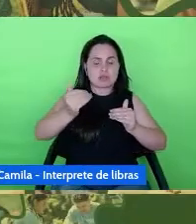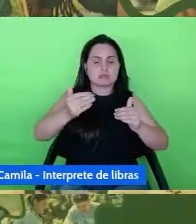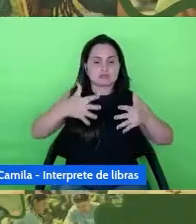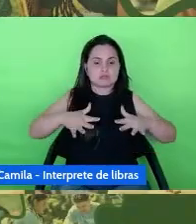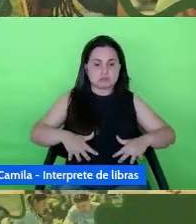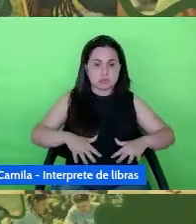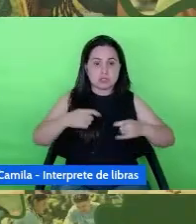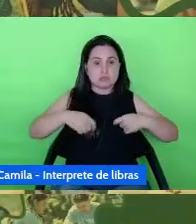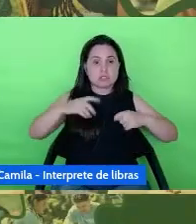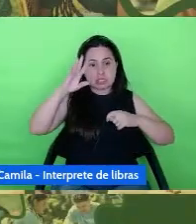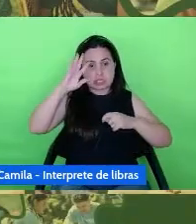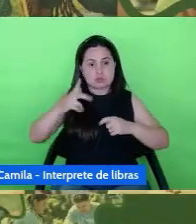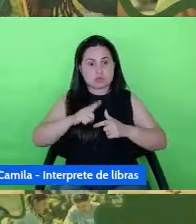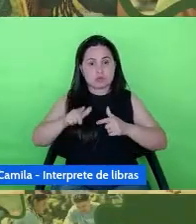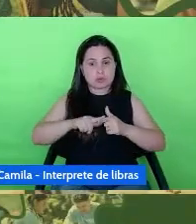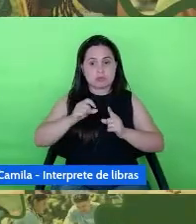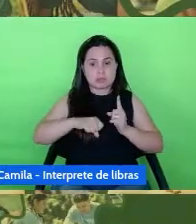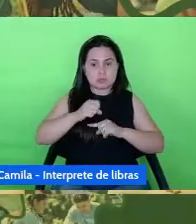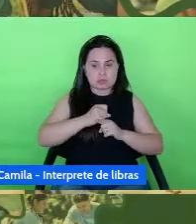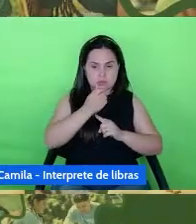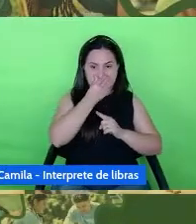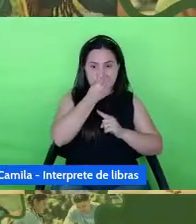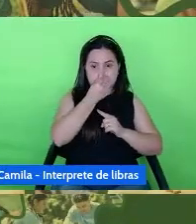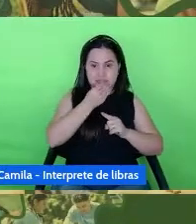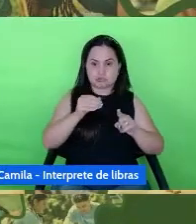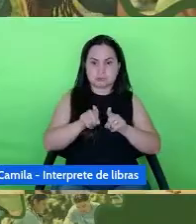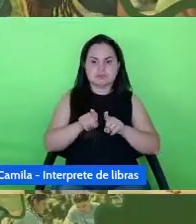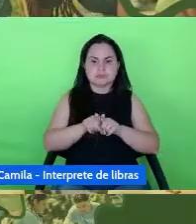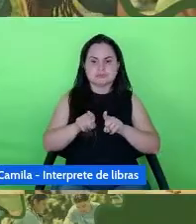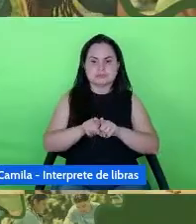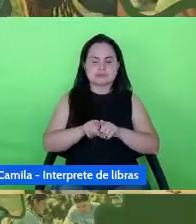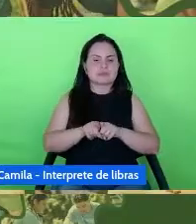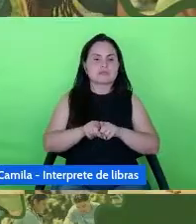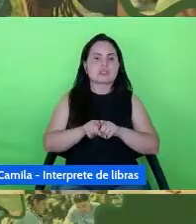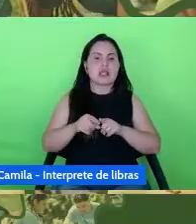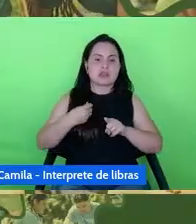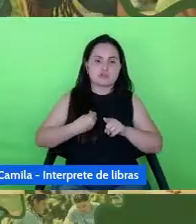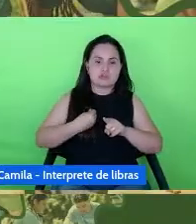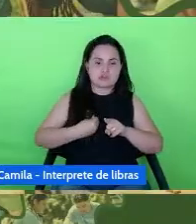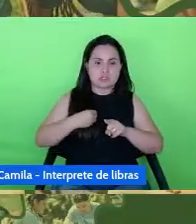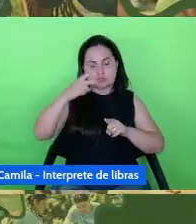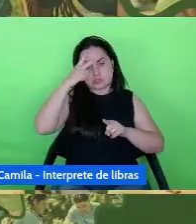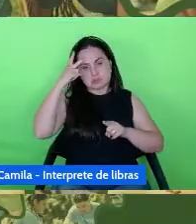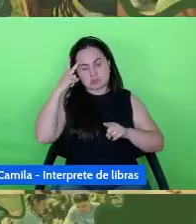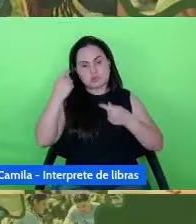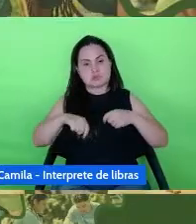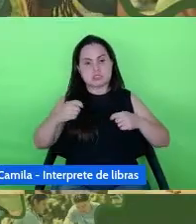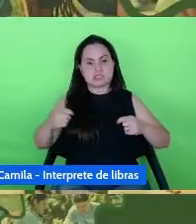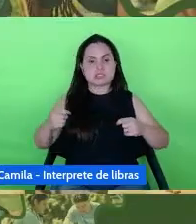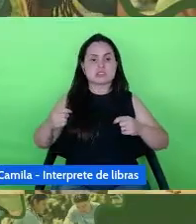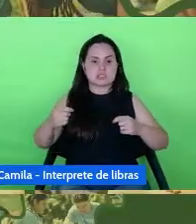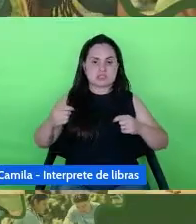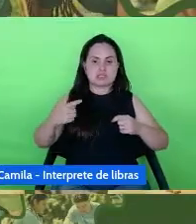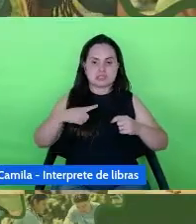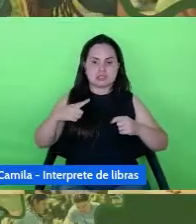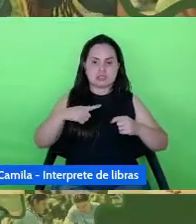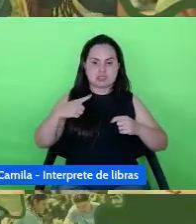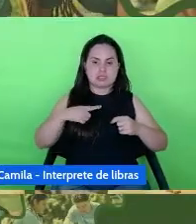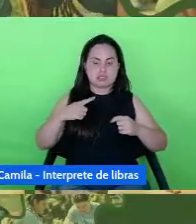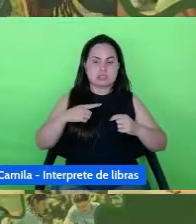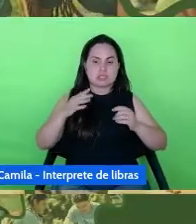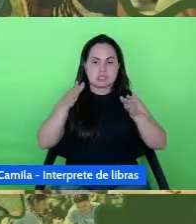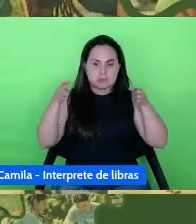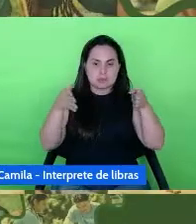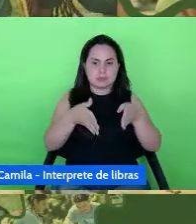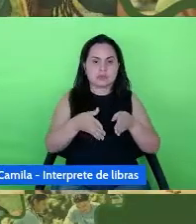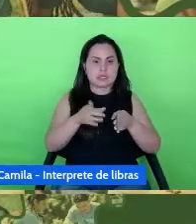tem que resolver o problema social. Eu tenho que ter a participação das comunidades, as pessoas têm que se engajar, então ela tem que ser baseada na